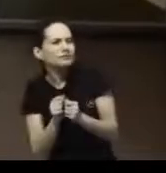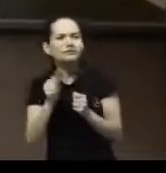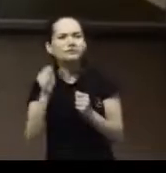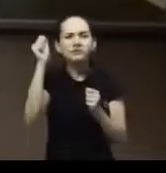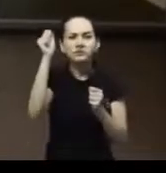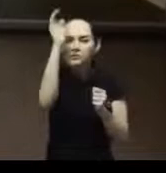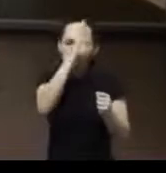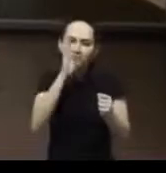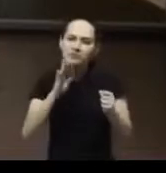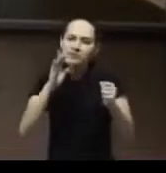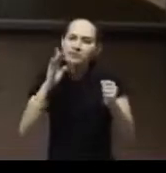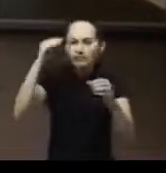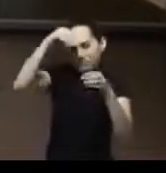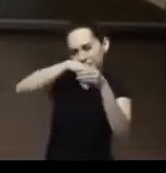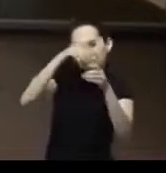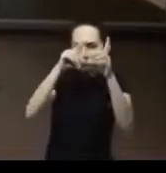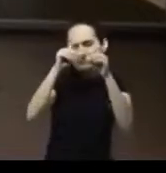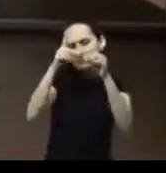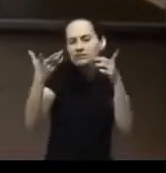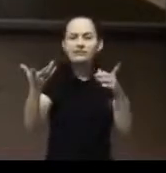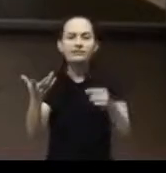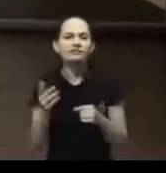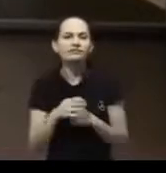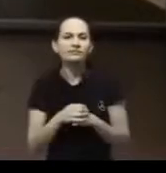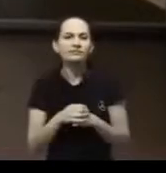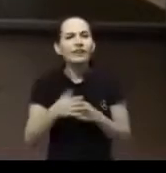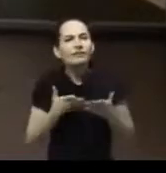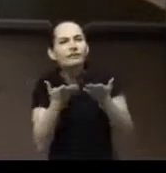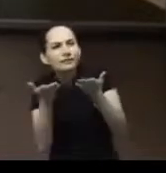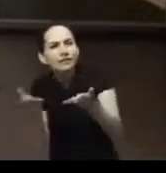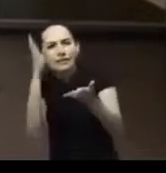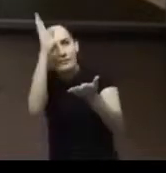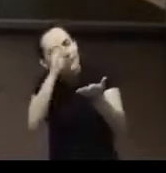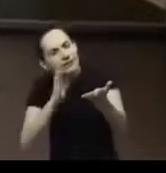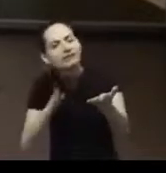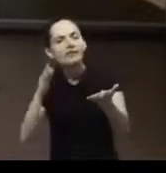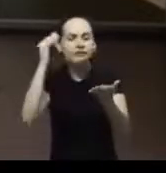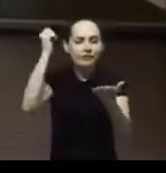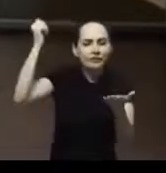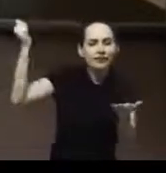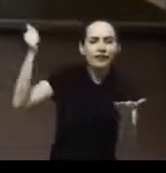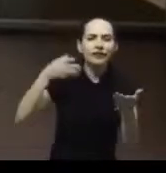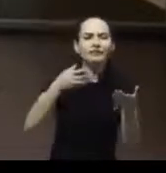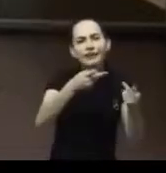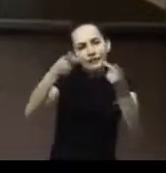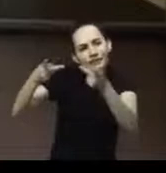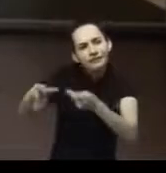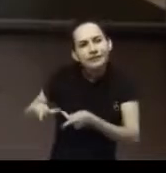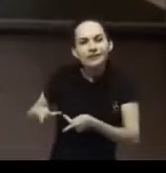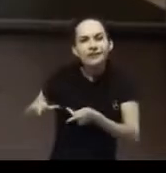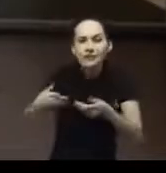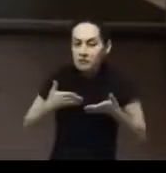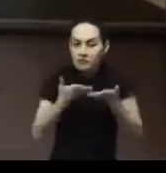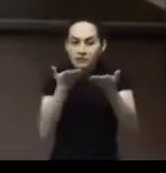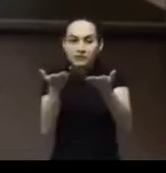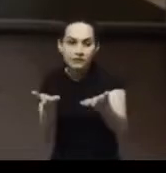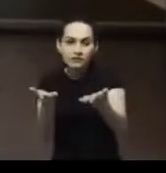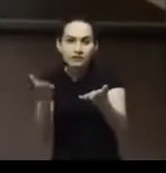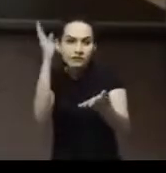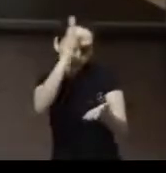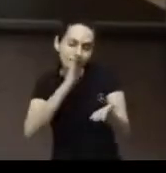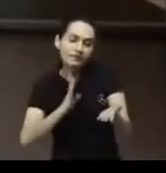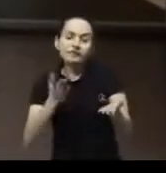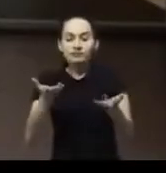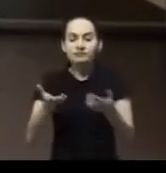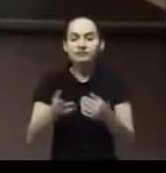né então eu tinha contato com fornecedores brasileiros eu viajava para visitar esses fornecedores brasileiros né